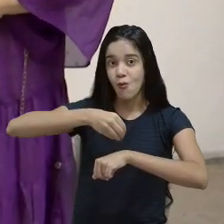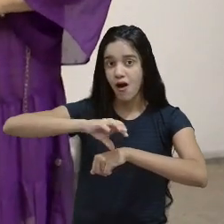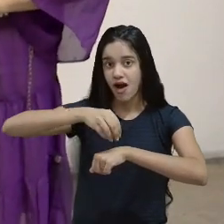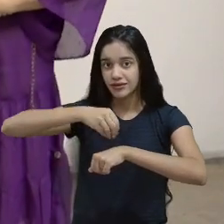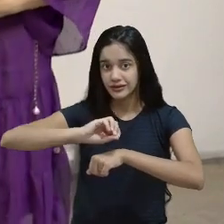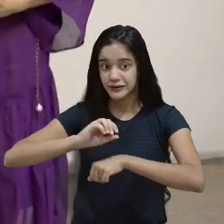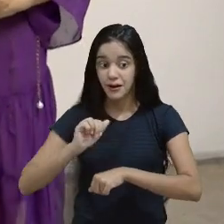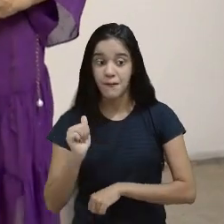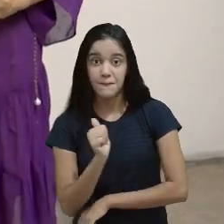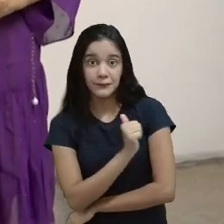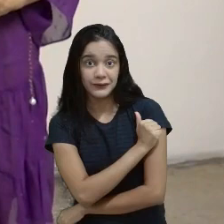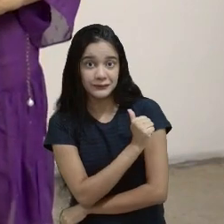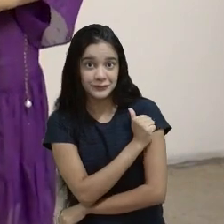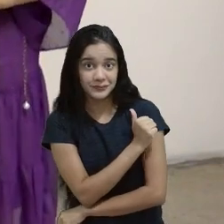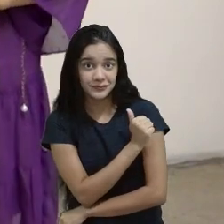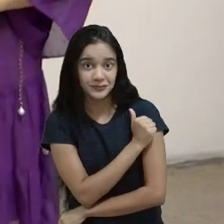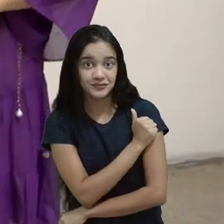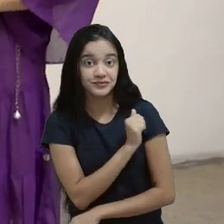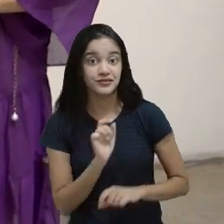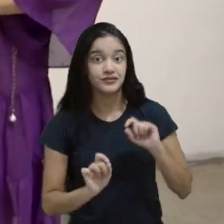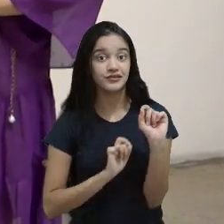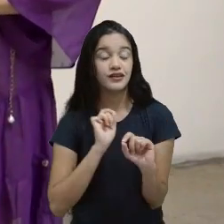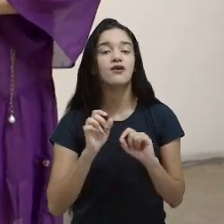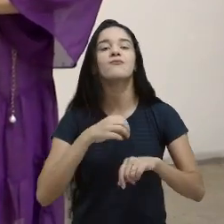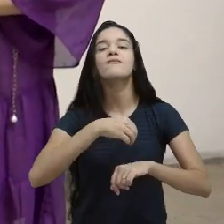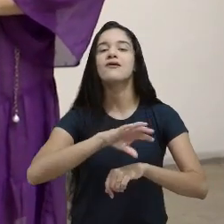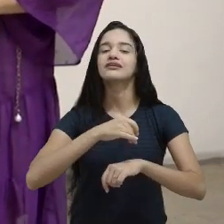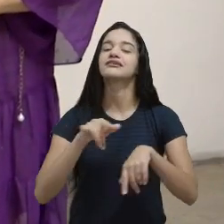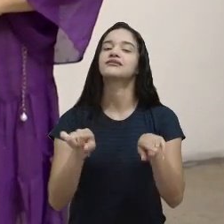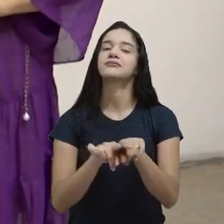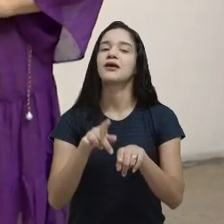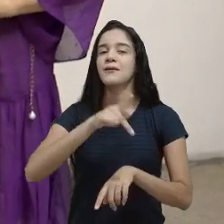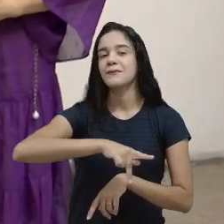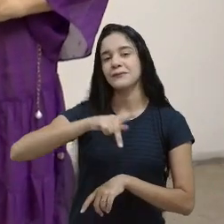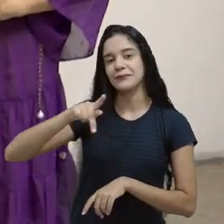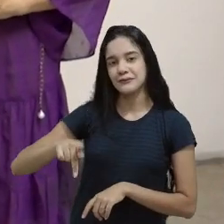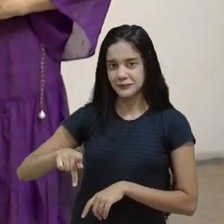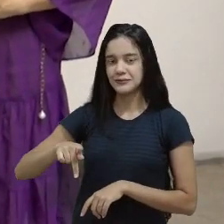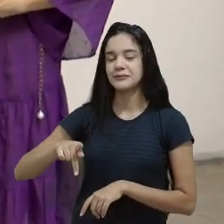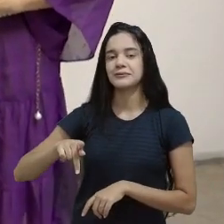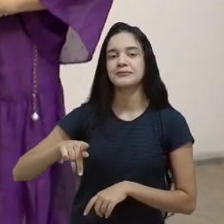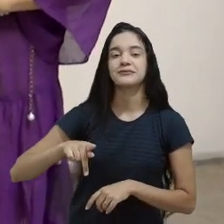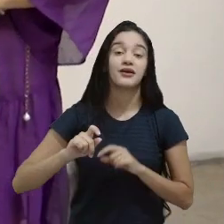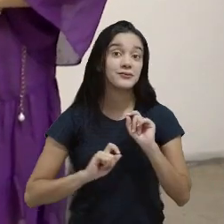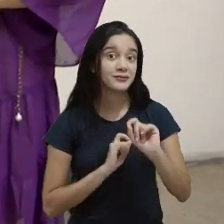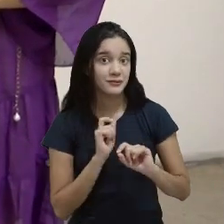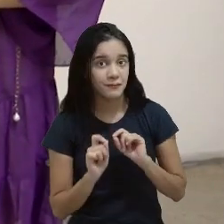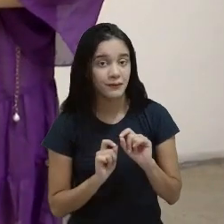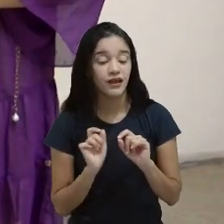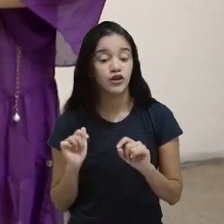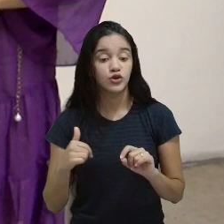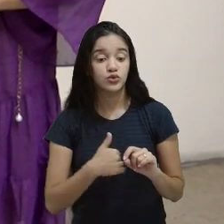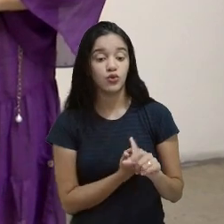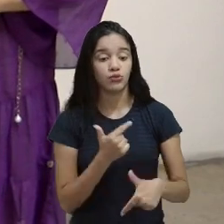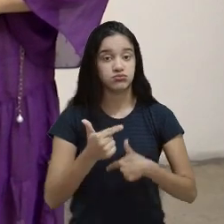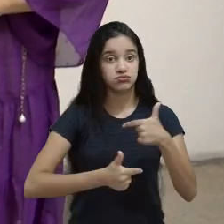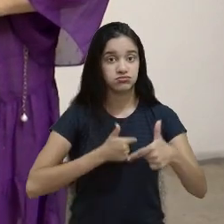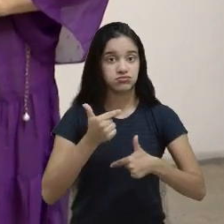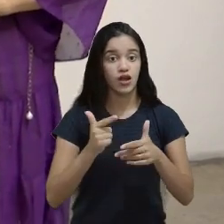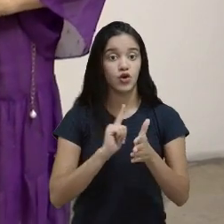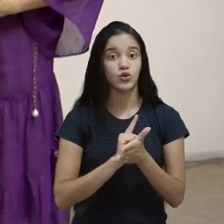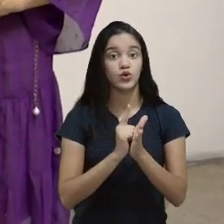os estudantes e as estudantes, é uma dica também para os professores e professoras, né? Porque quando a gente trabalha o